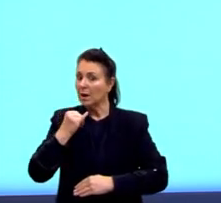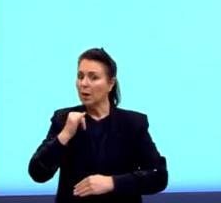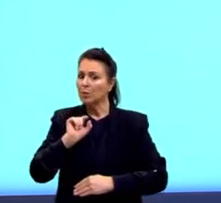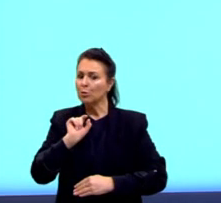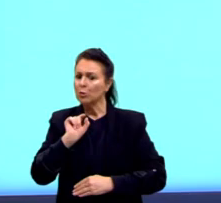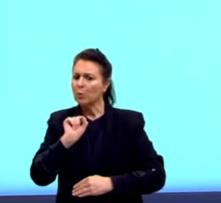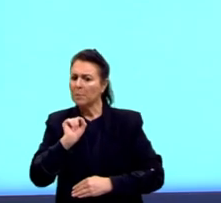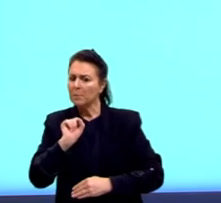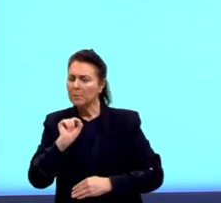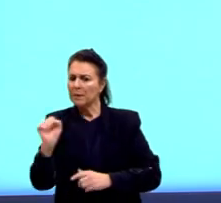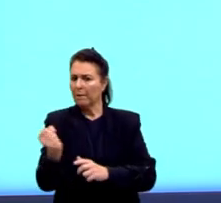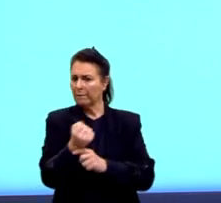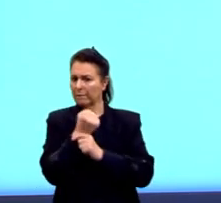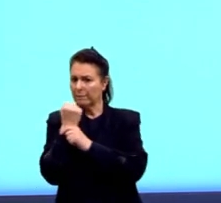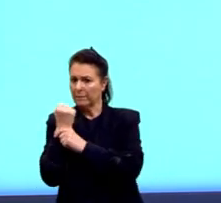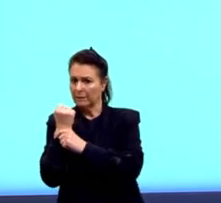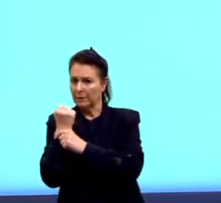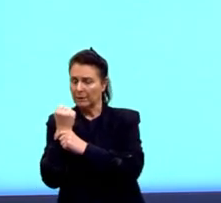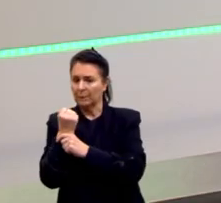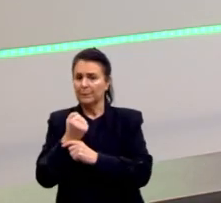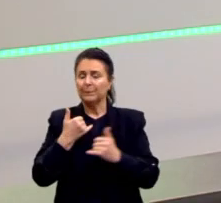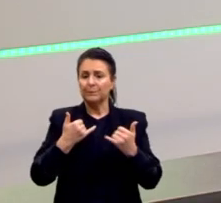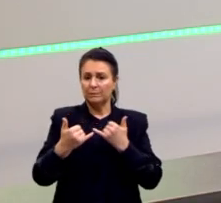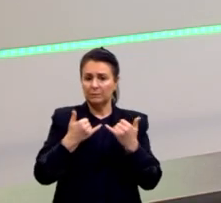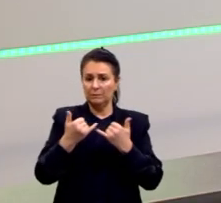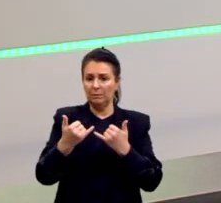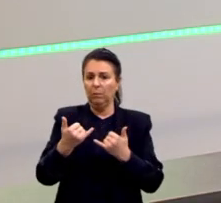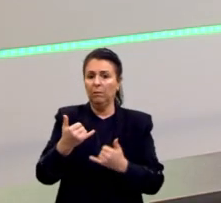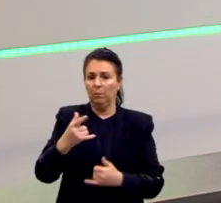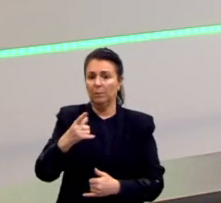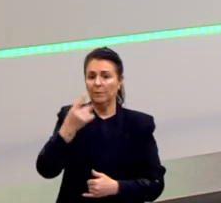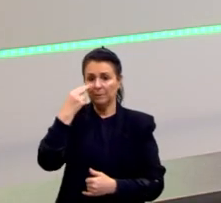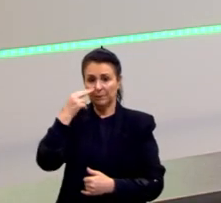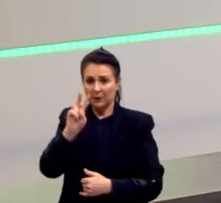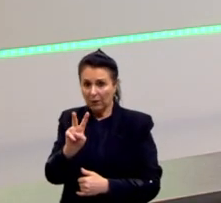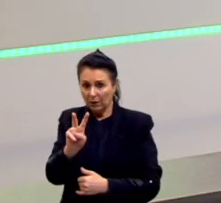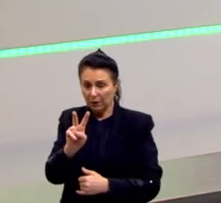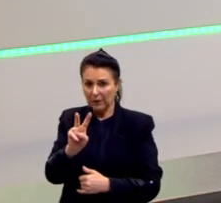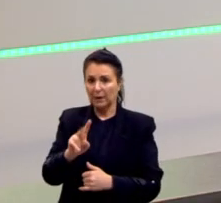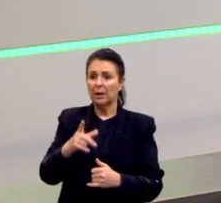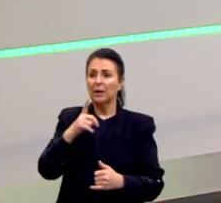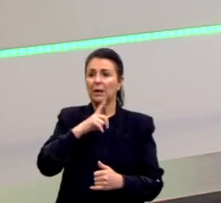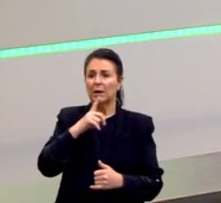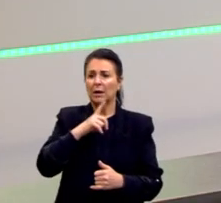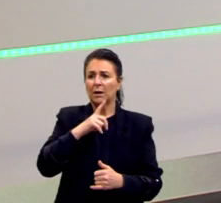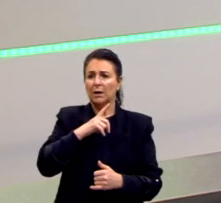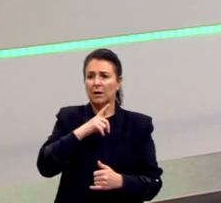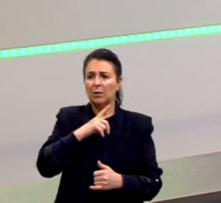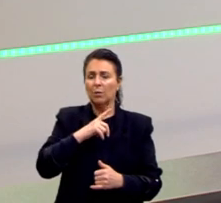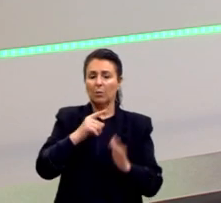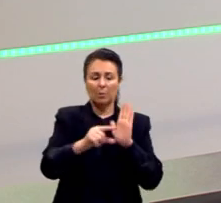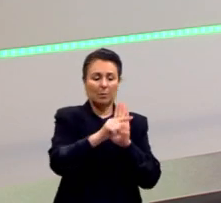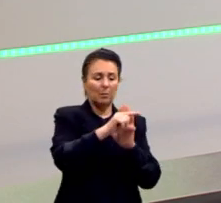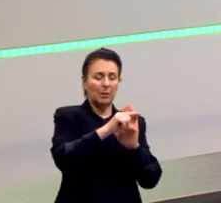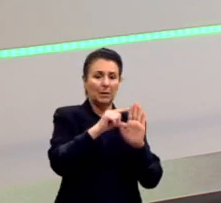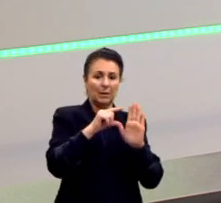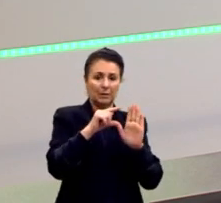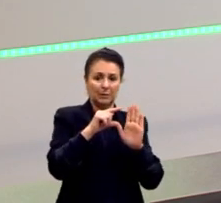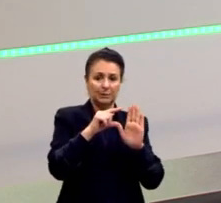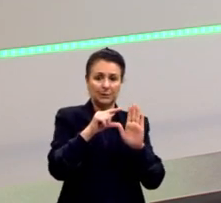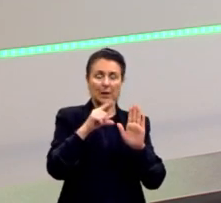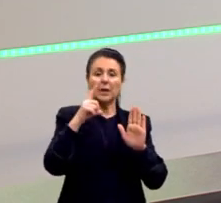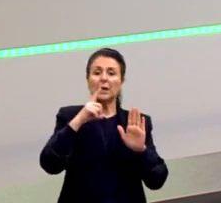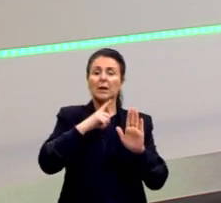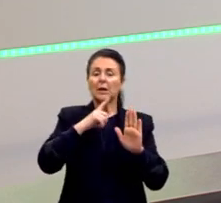defendendo por exemplo olhem aqui um exemplo num parágrafo a gente tem ali